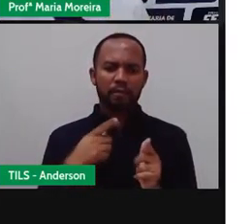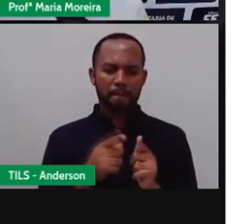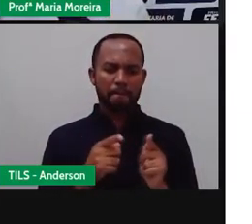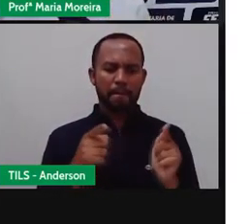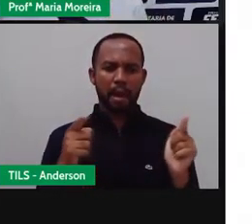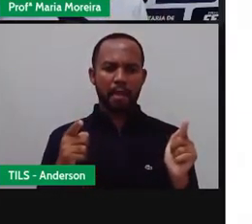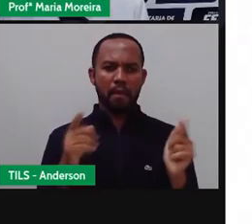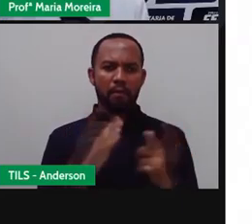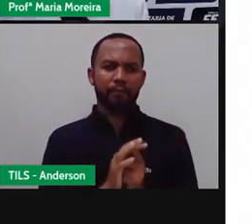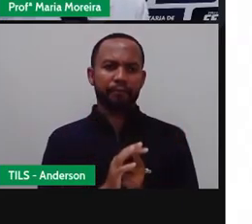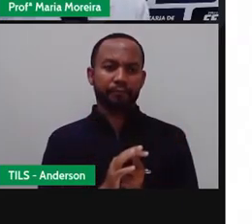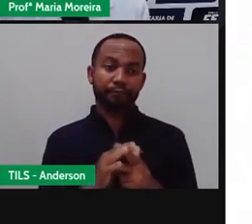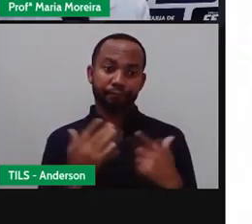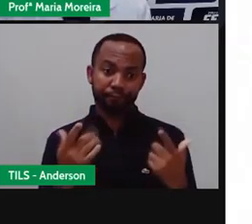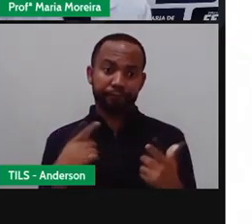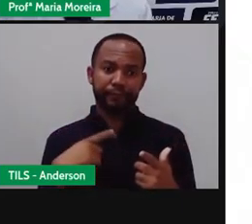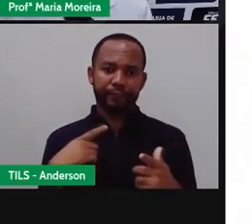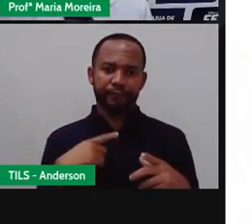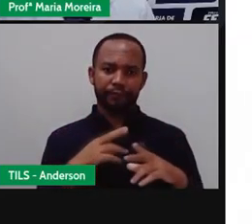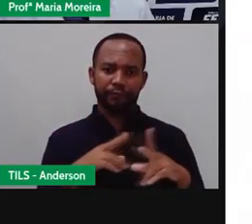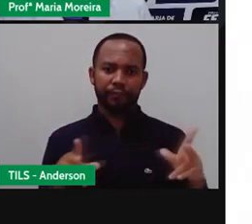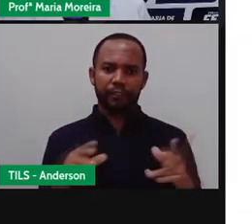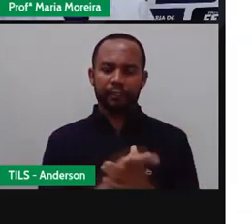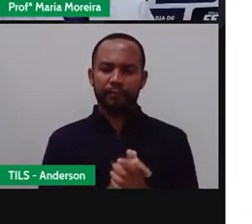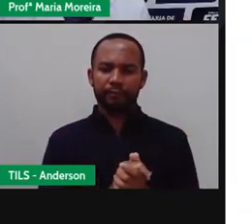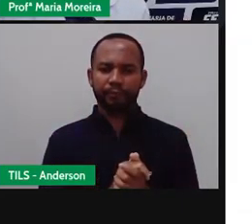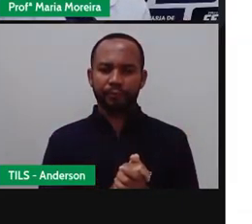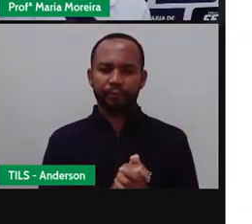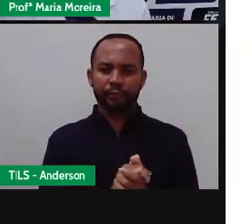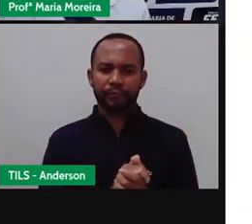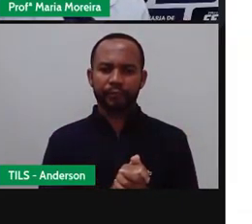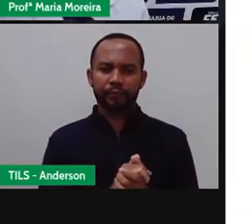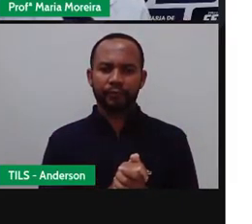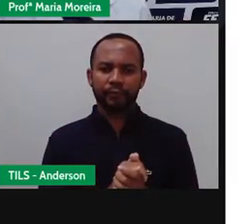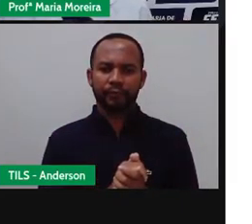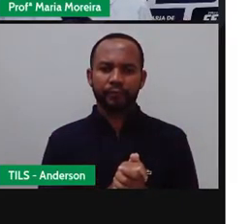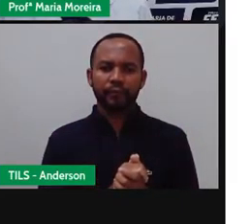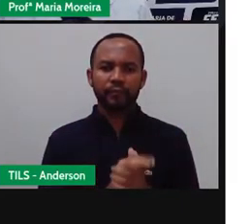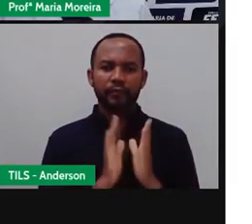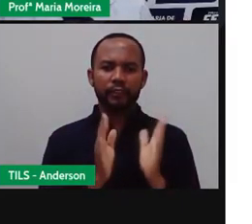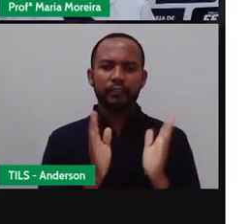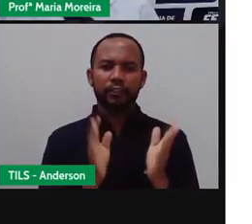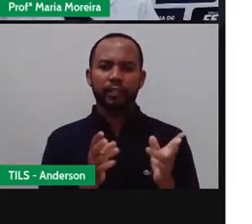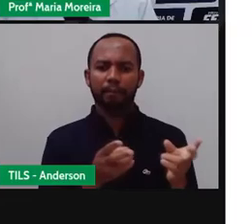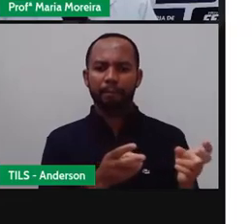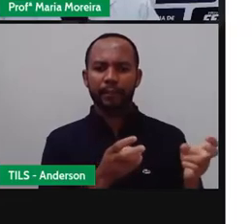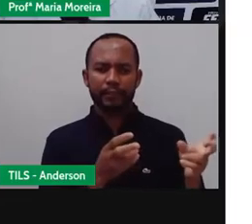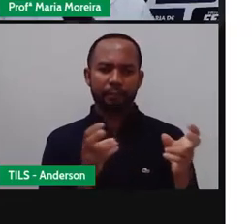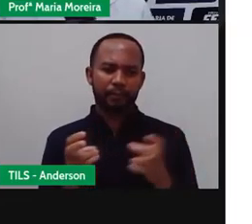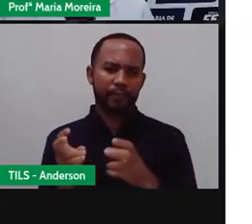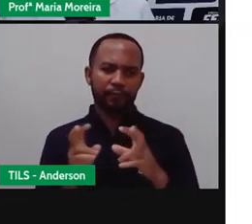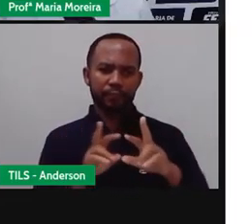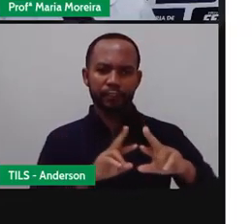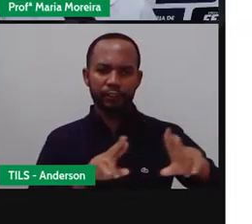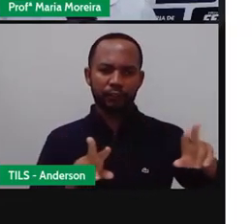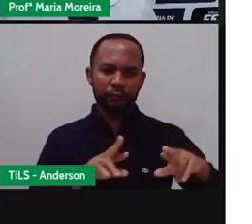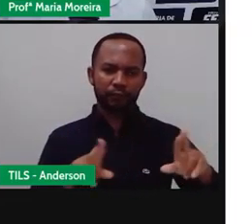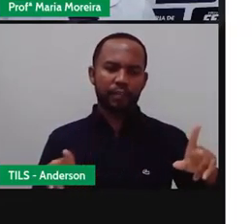aquela que a gente chama a formiga taioca, né? Que são formigas maiores. Então, a gente já percebeu aí vários tipos